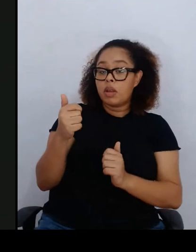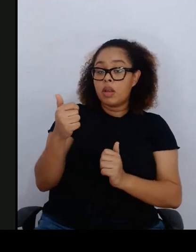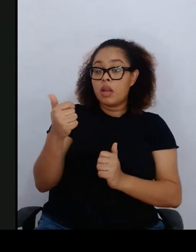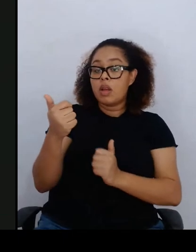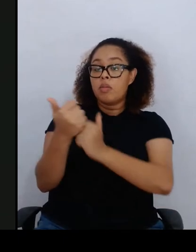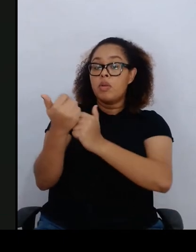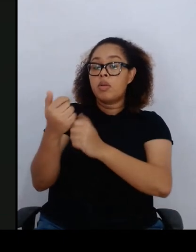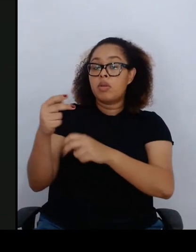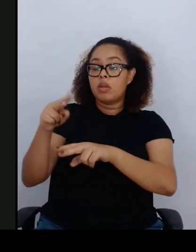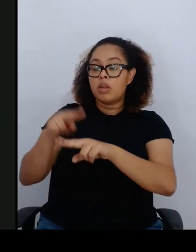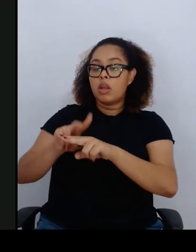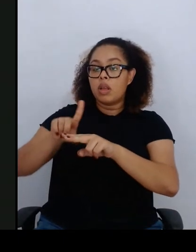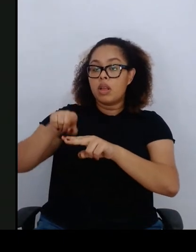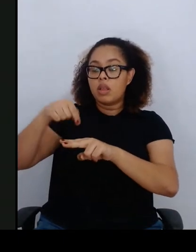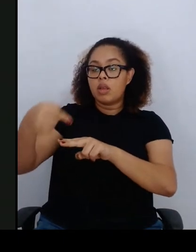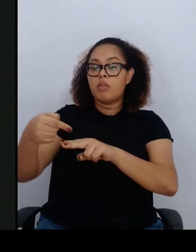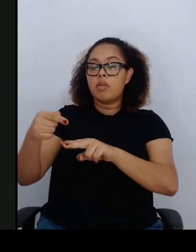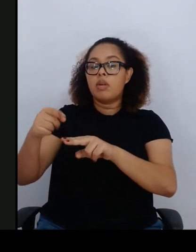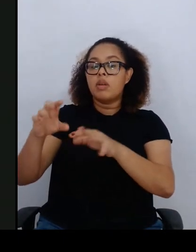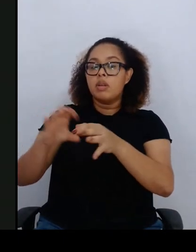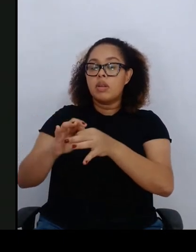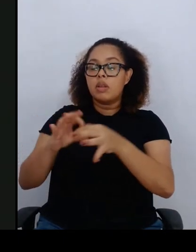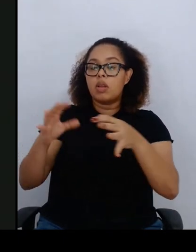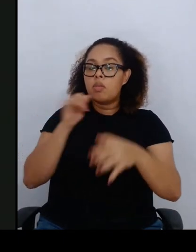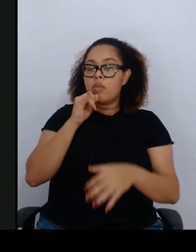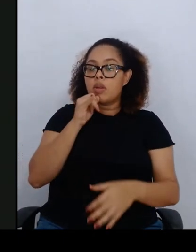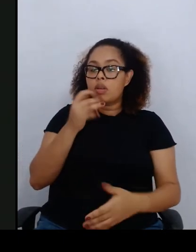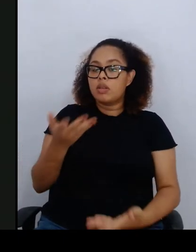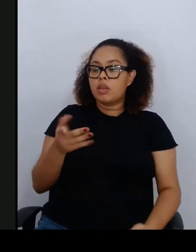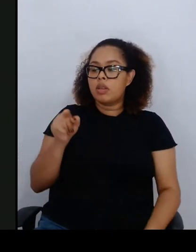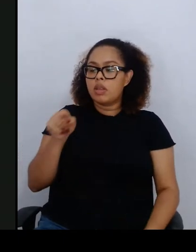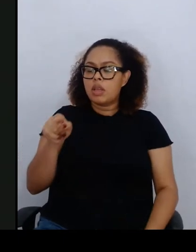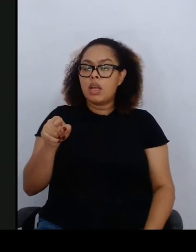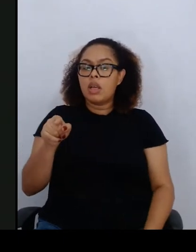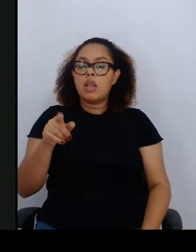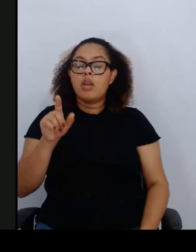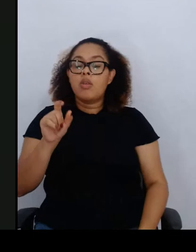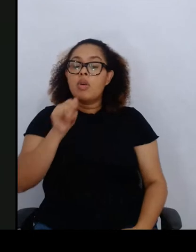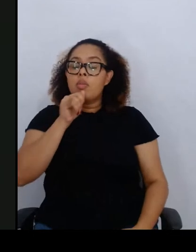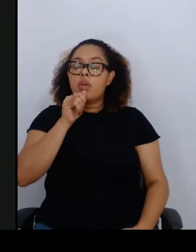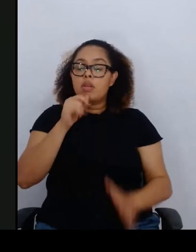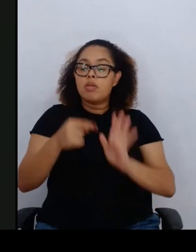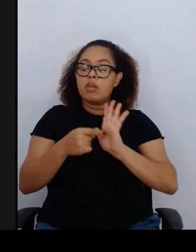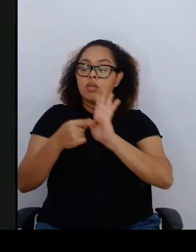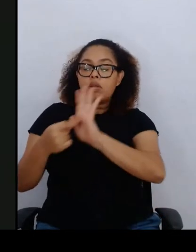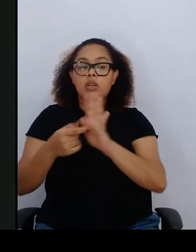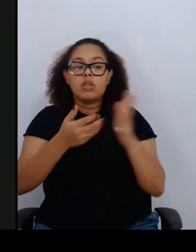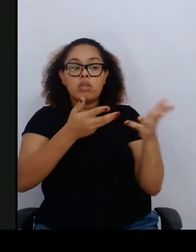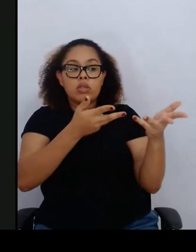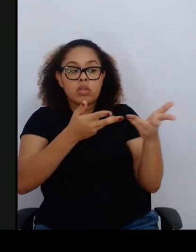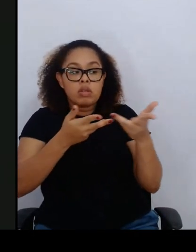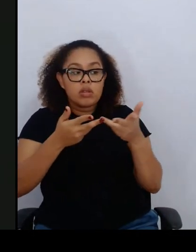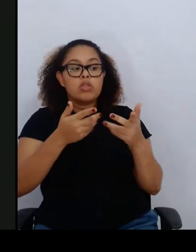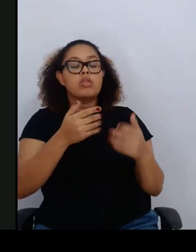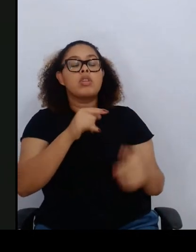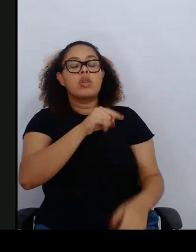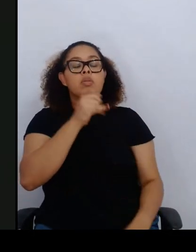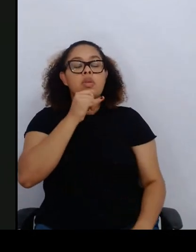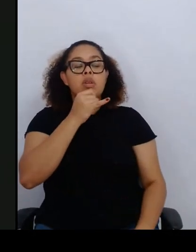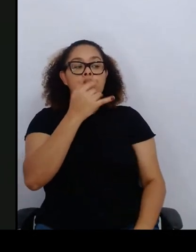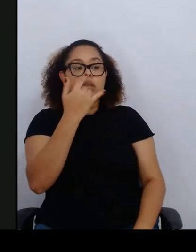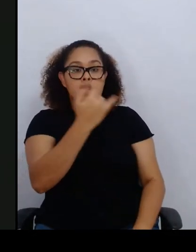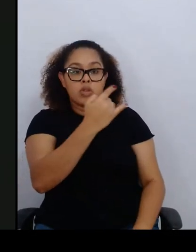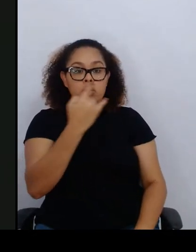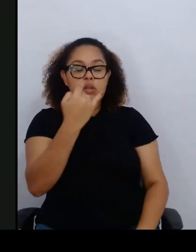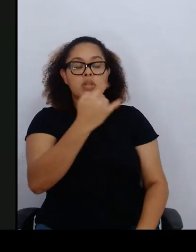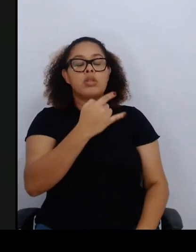absolvido da acusação de seduzir um menino alemão de 14 anos em 1958 eu focar a relação de bacon e Jacobi